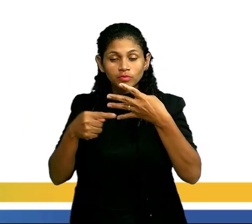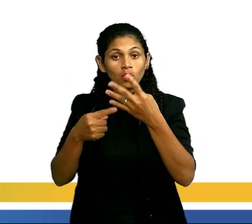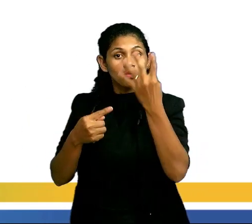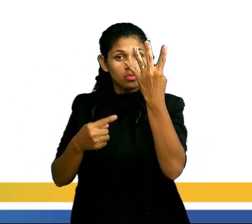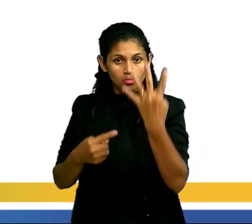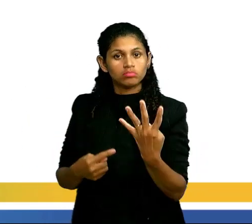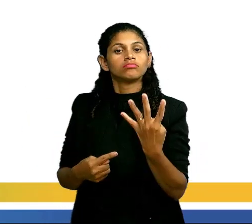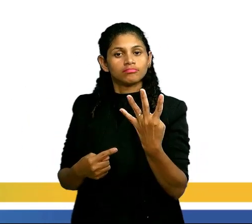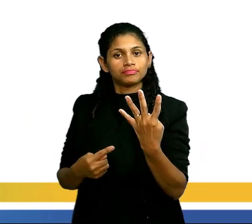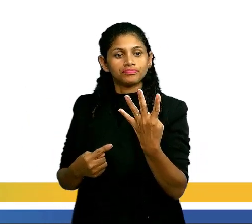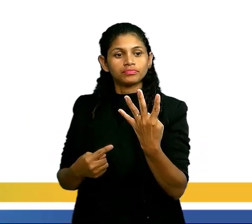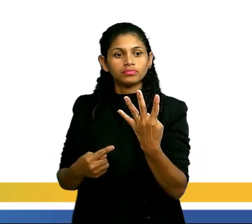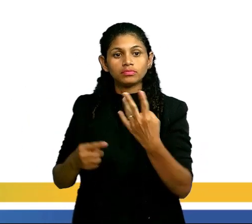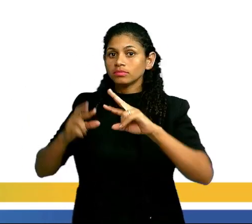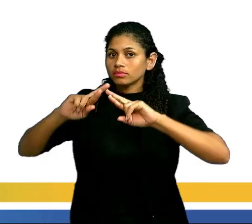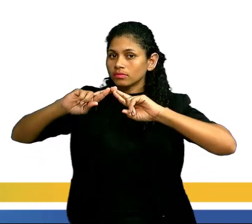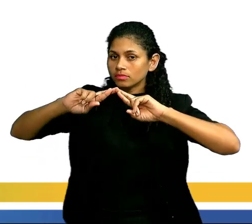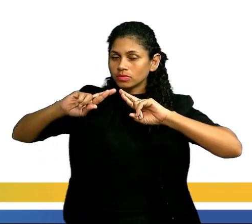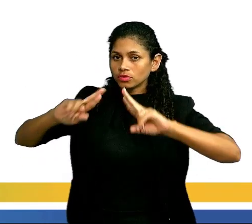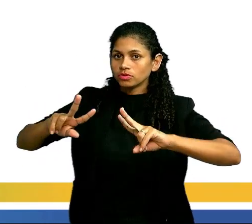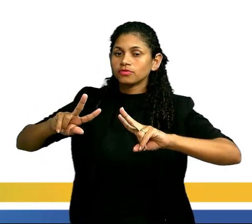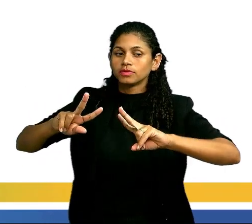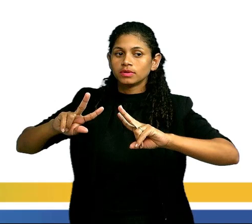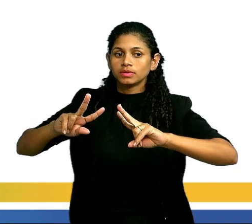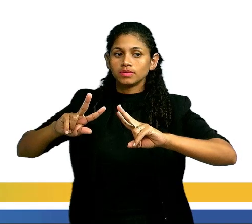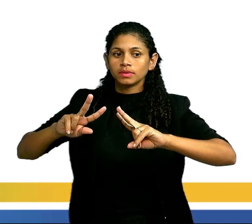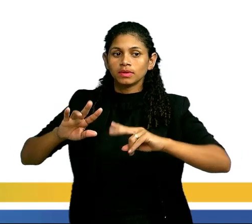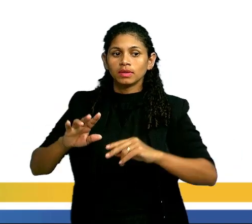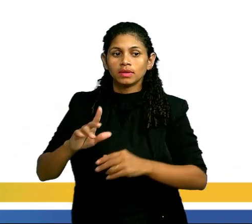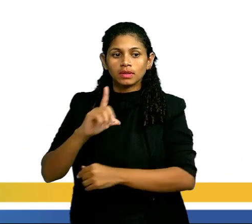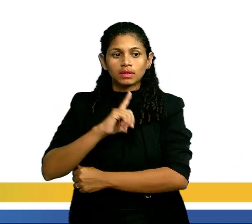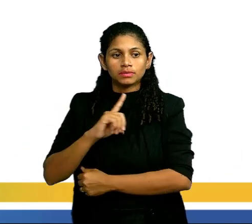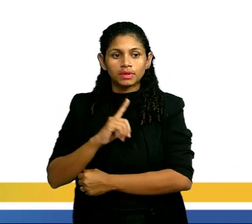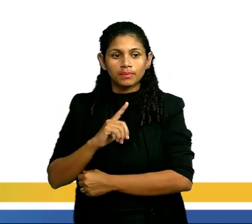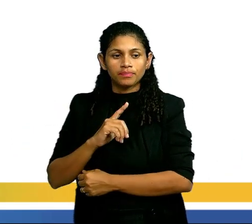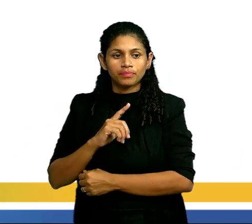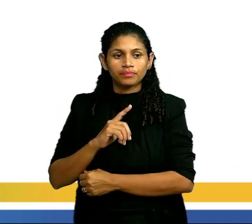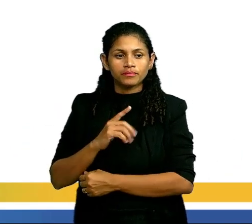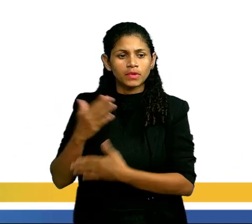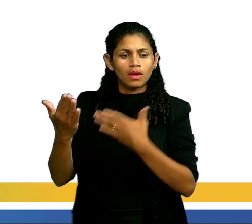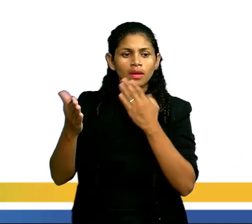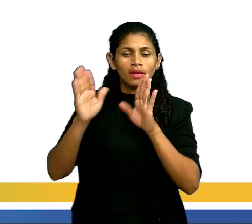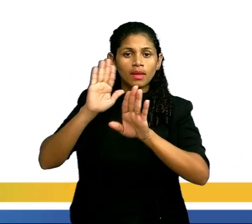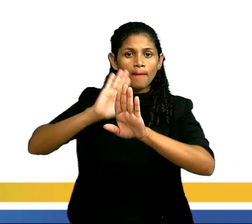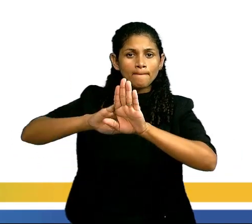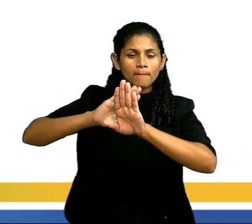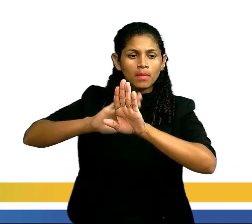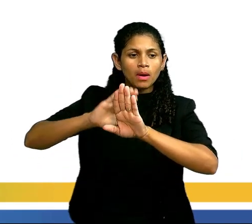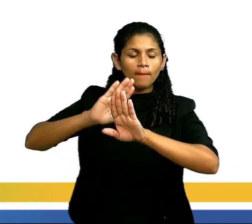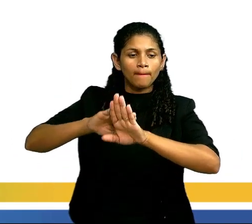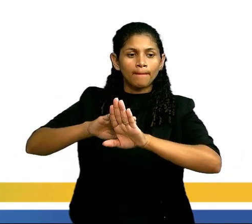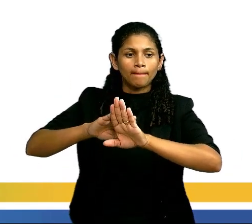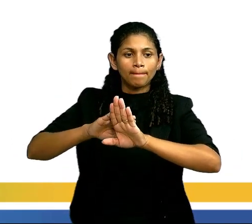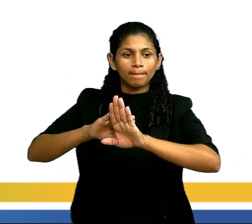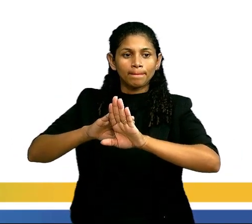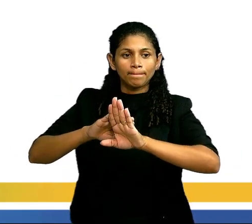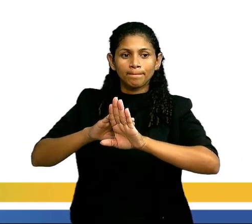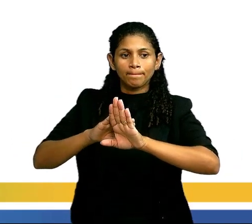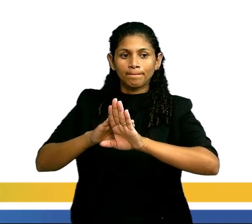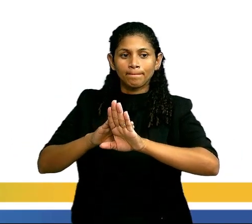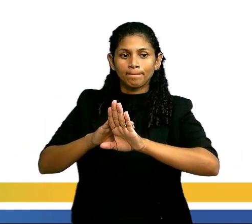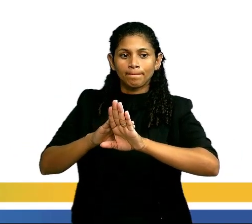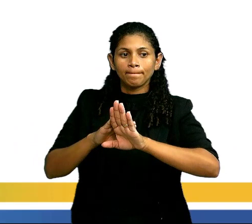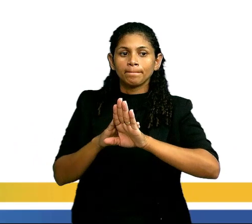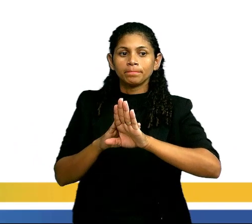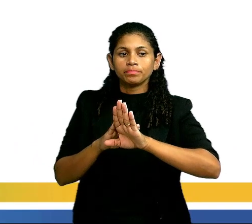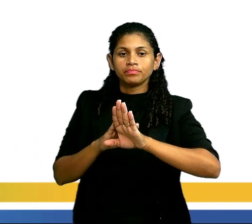outros carbonos diferentes. Perfeito? Então nós vamos ter ali, ó, mãos. Nas mãos do nanokid,